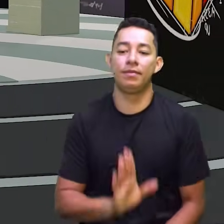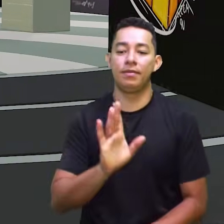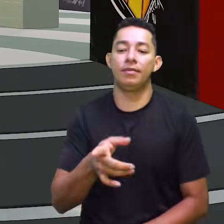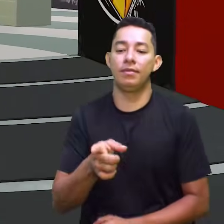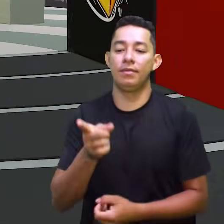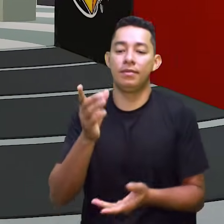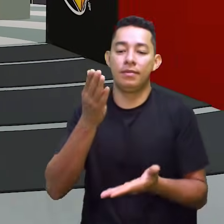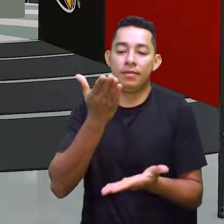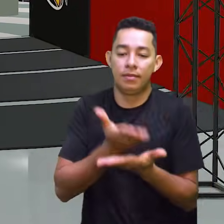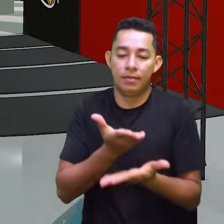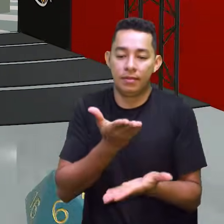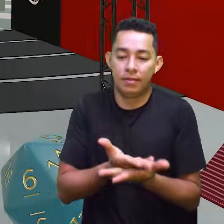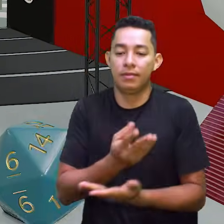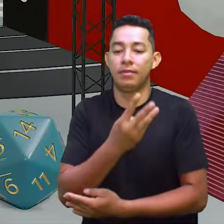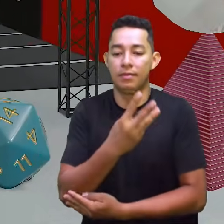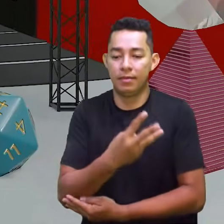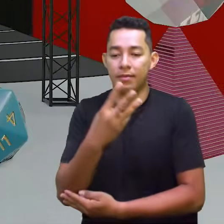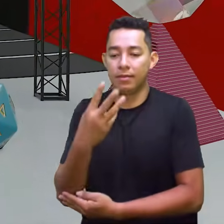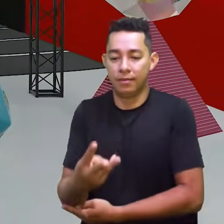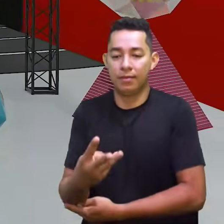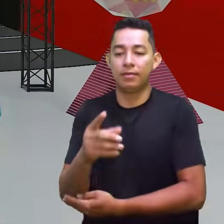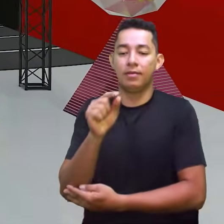aula